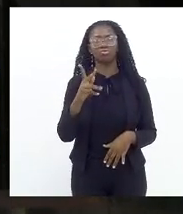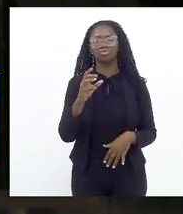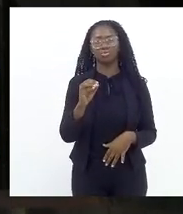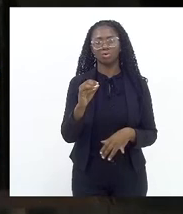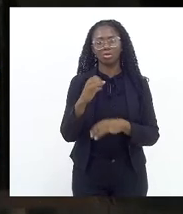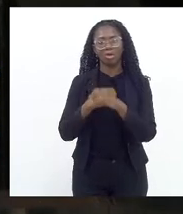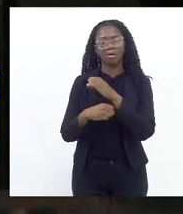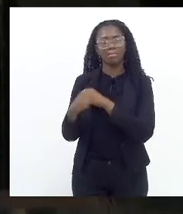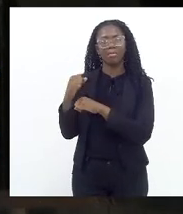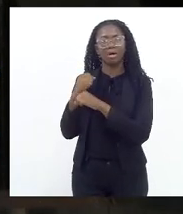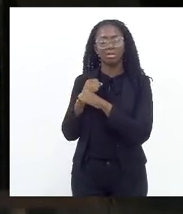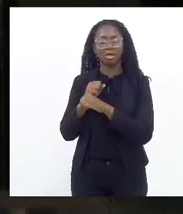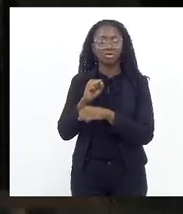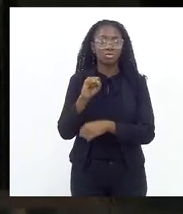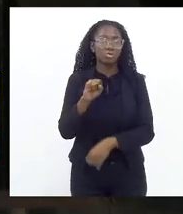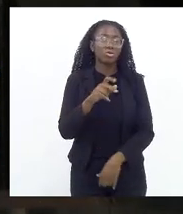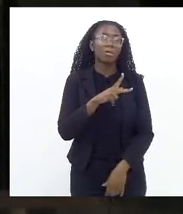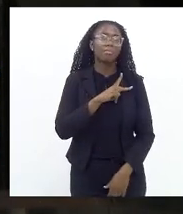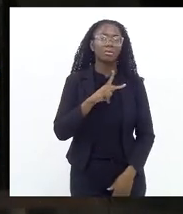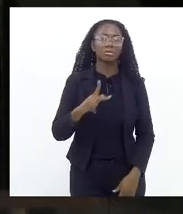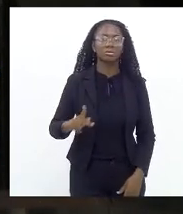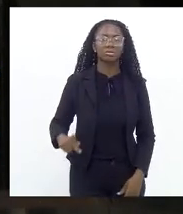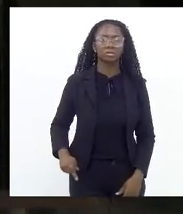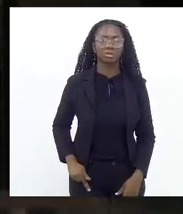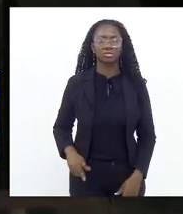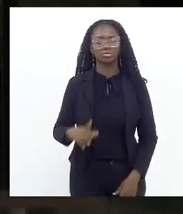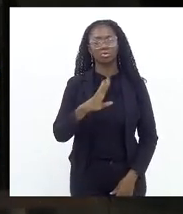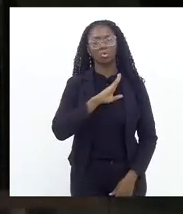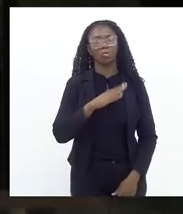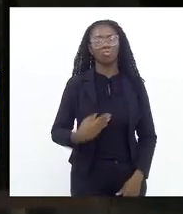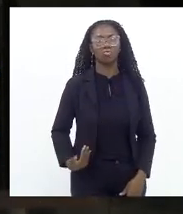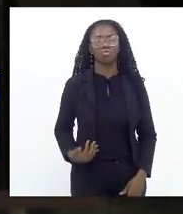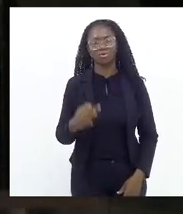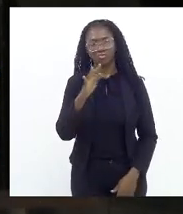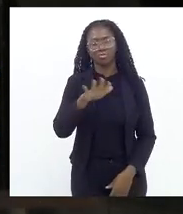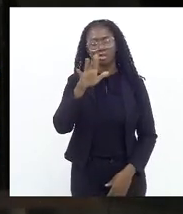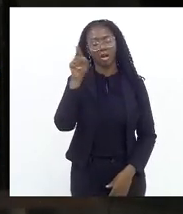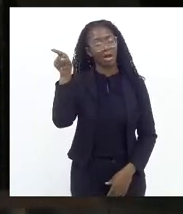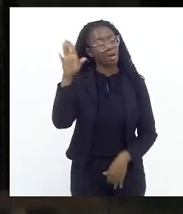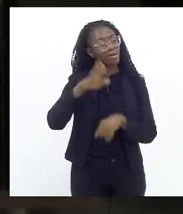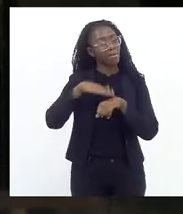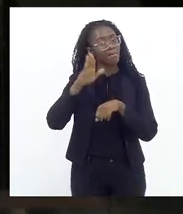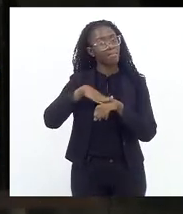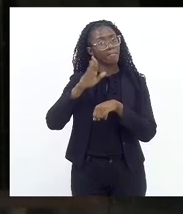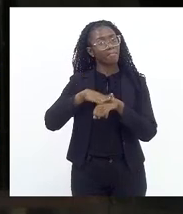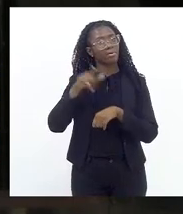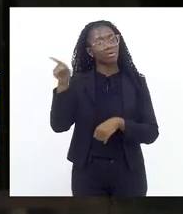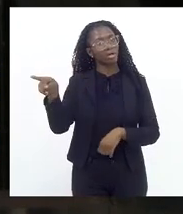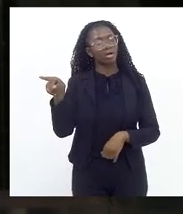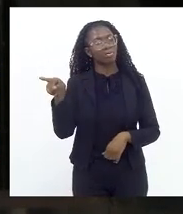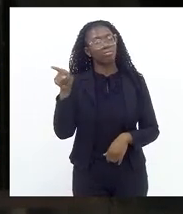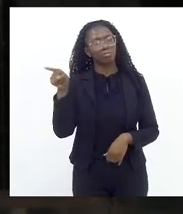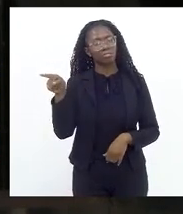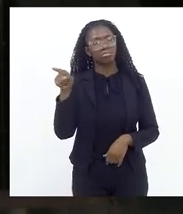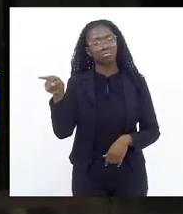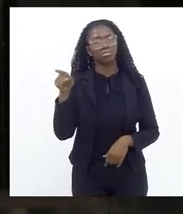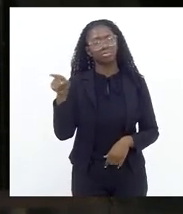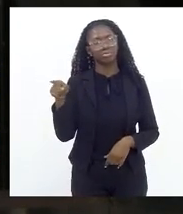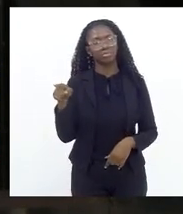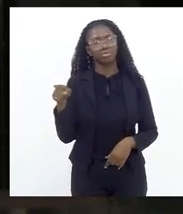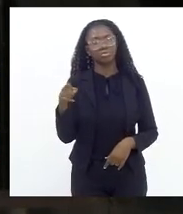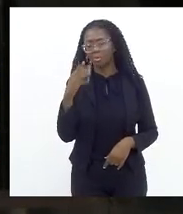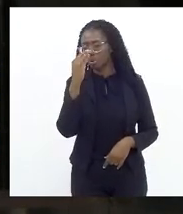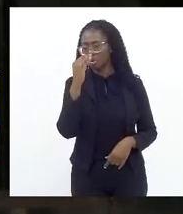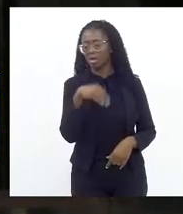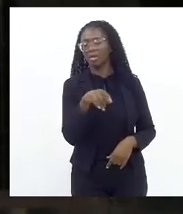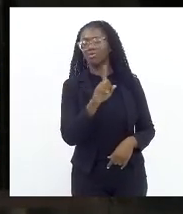passado, se o presidente da República, se o governo federal, ele pessoalmente, não tivesse rejeitado, e